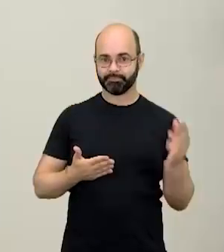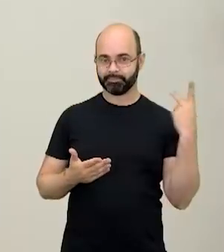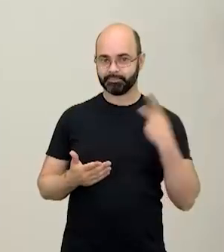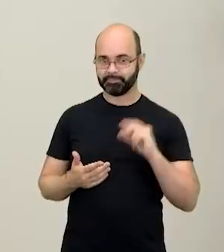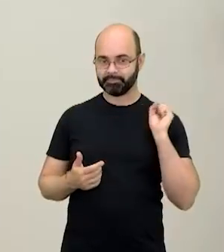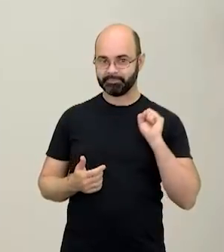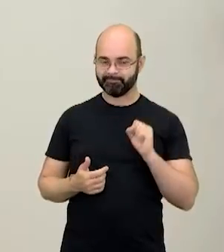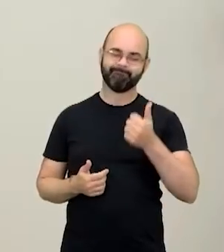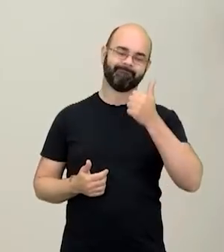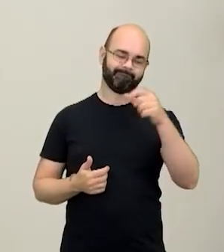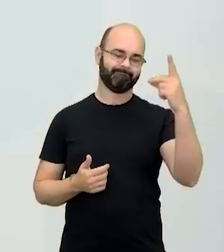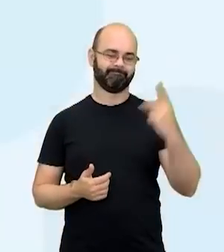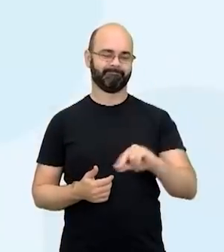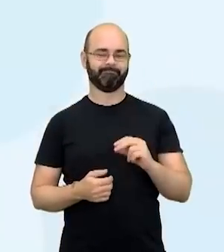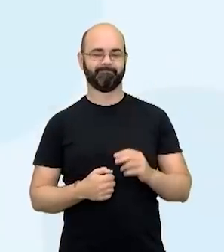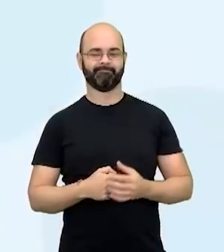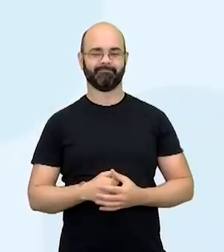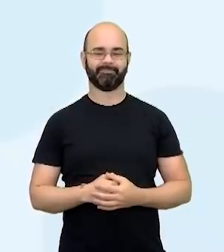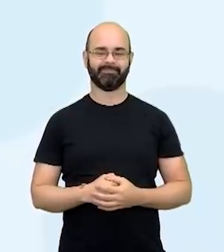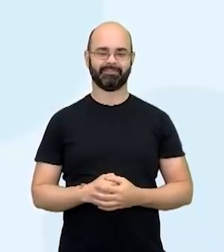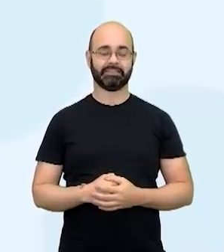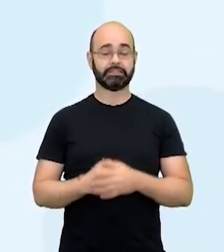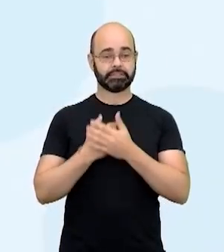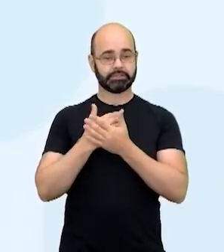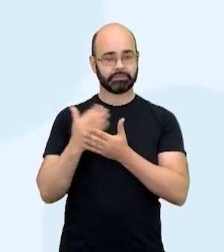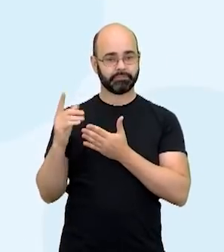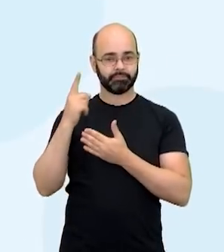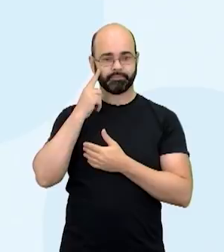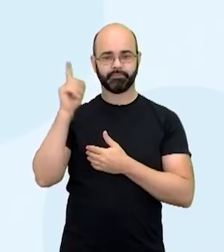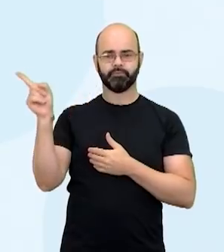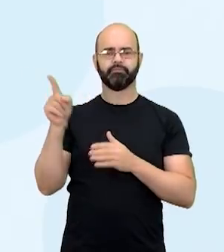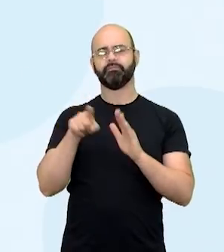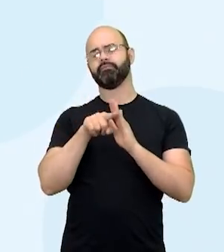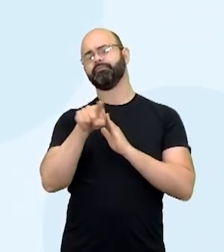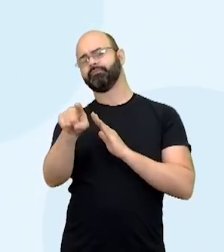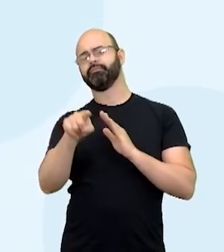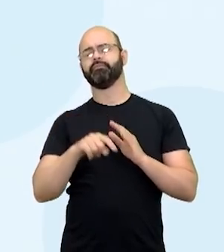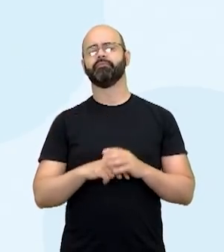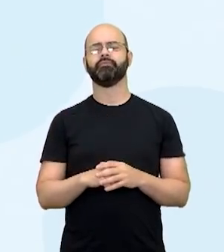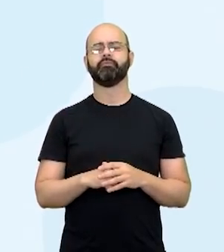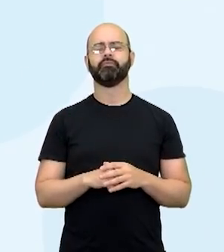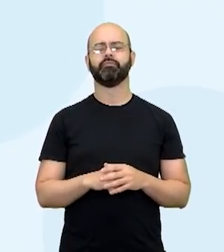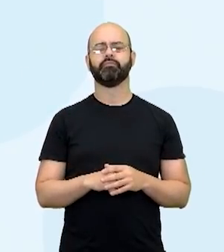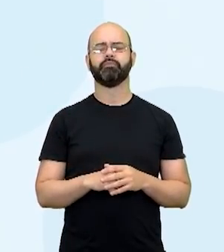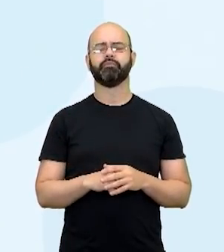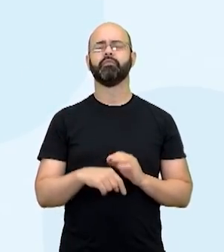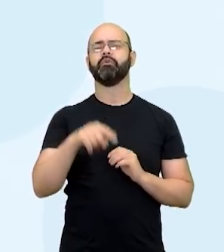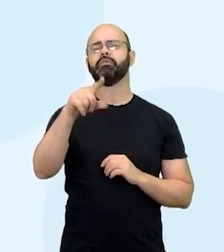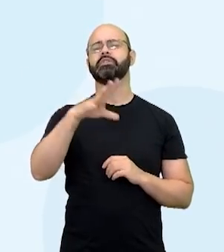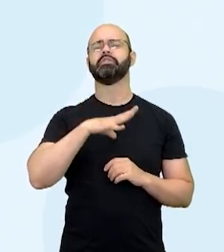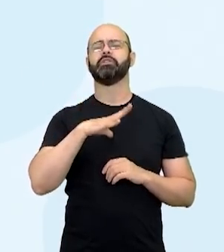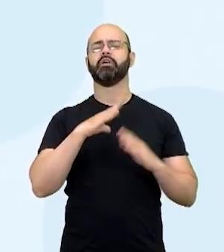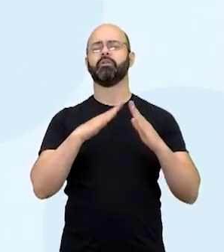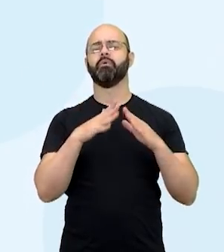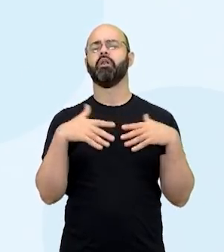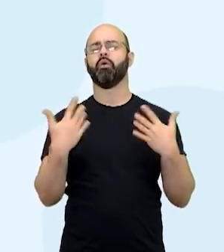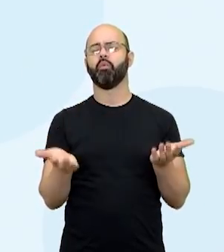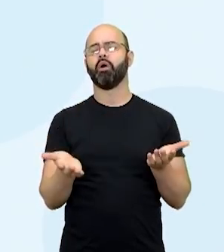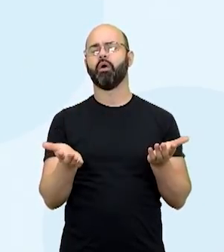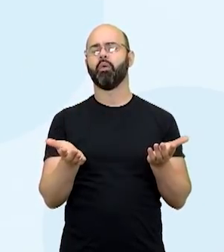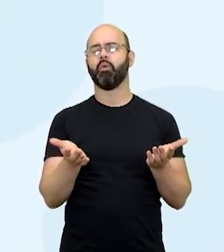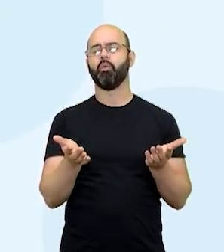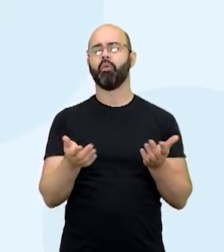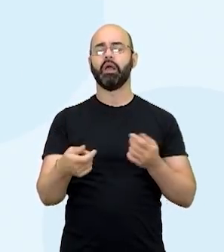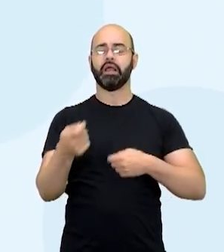Bora lá. Pode falar. Pode colocar? Pode colocar. Então a pergunta é a seguinte, ó. Qual cidade você mora? Em qual